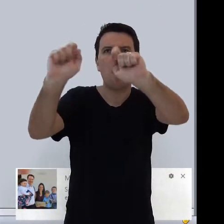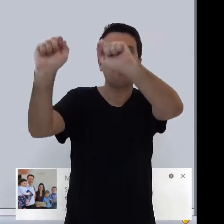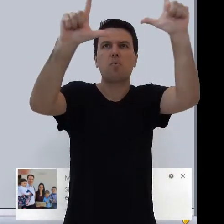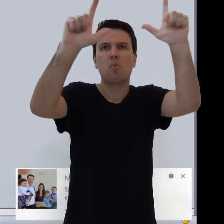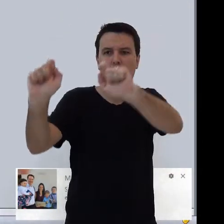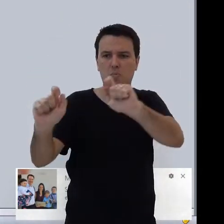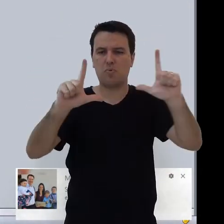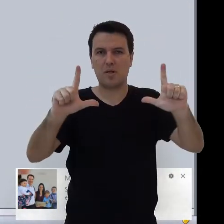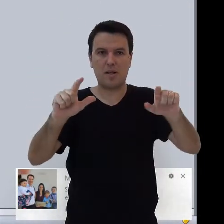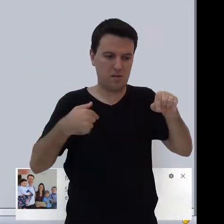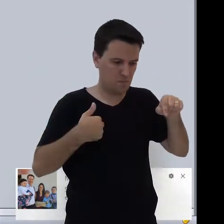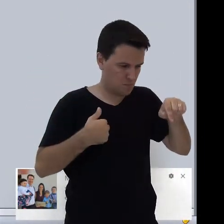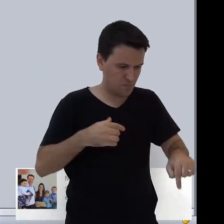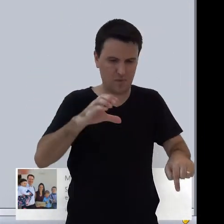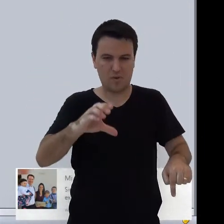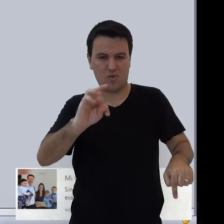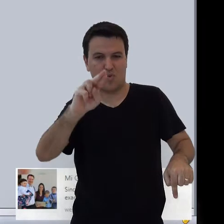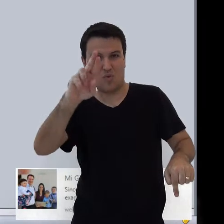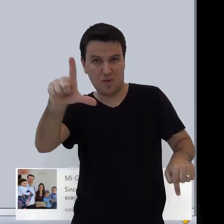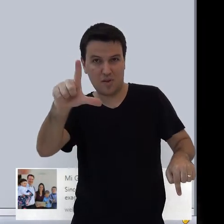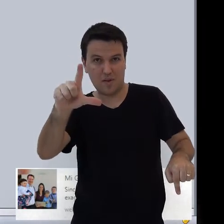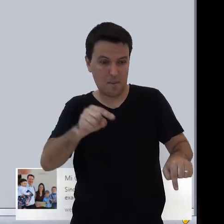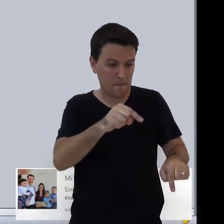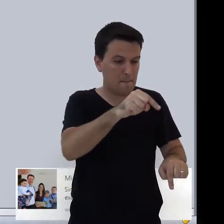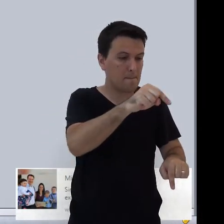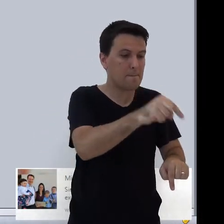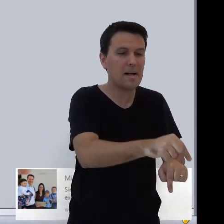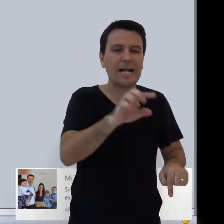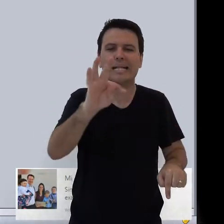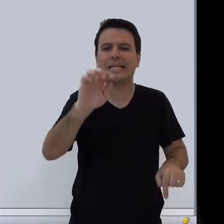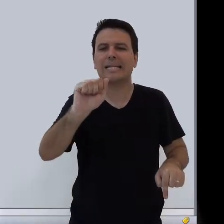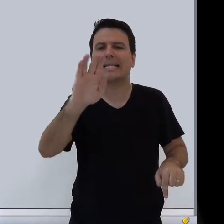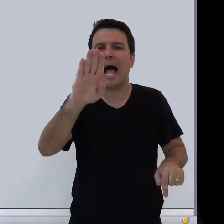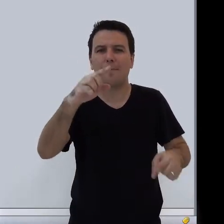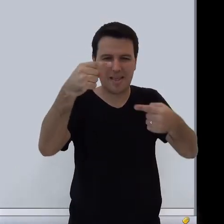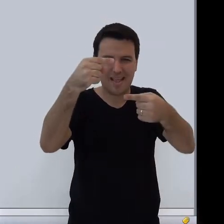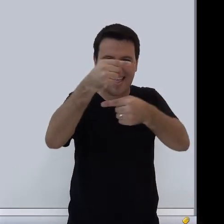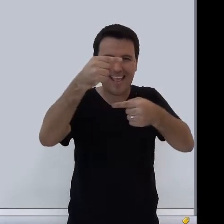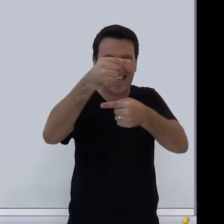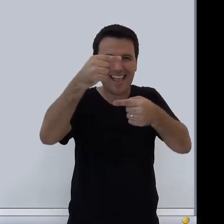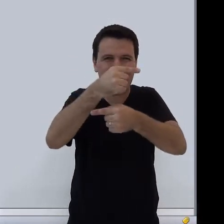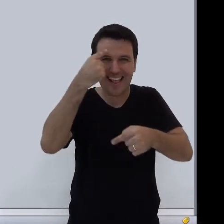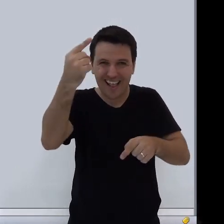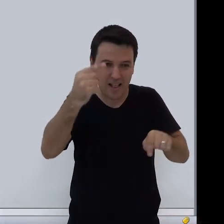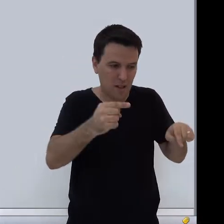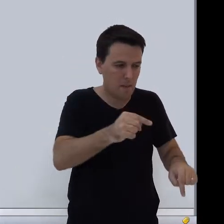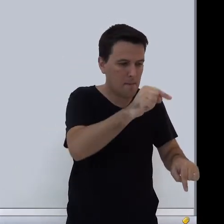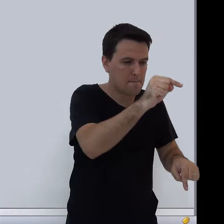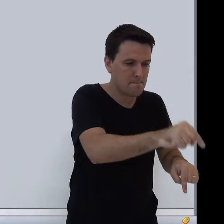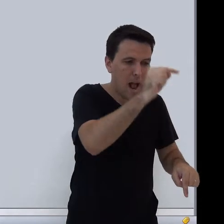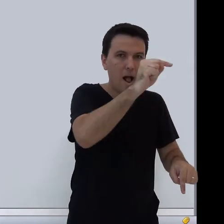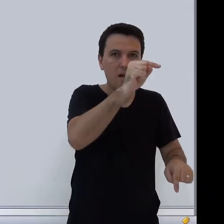a tecla Ctrl e com o meu dedo indicador eu pressiono uma vez a tecla Tab e